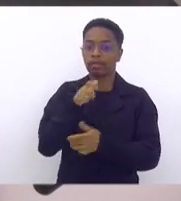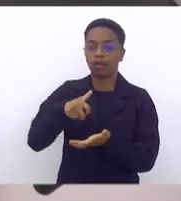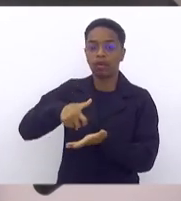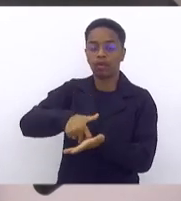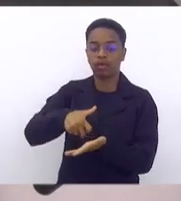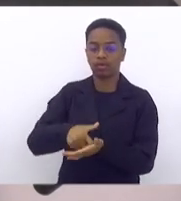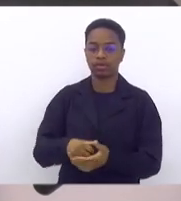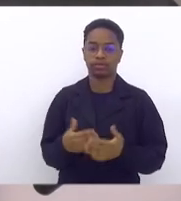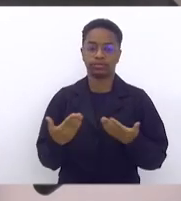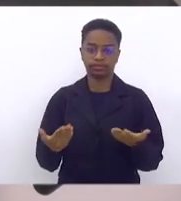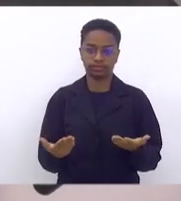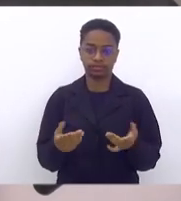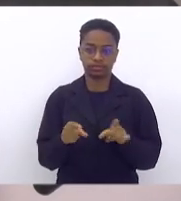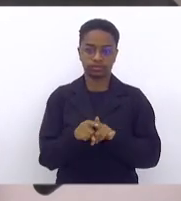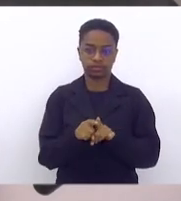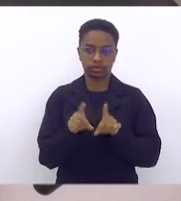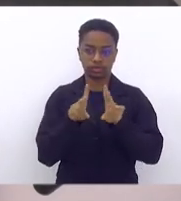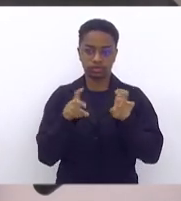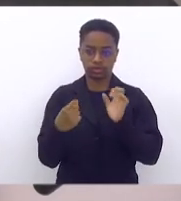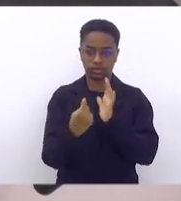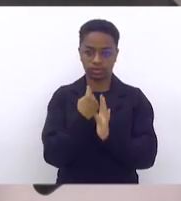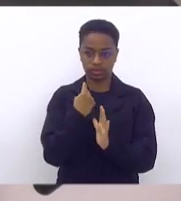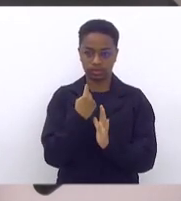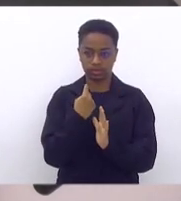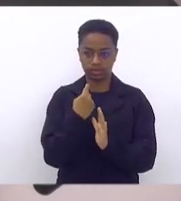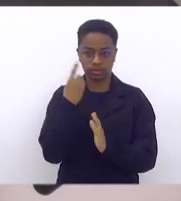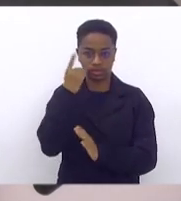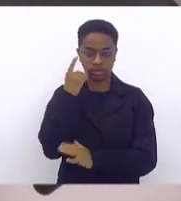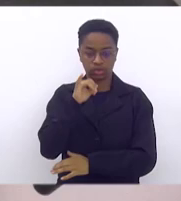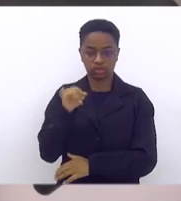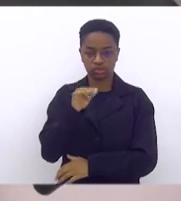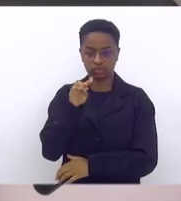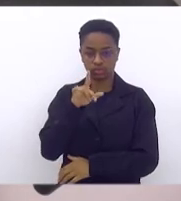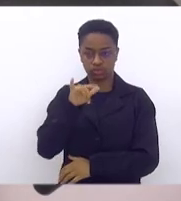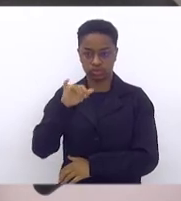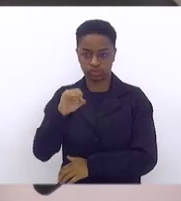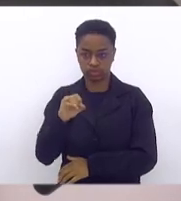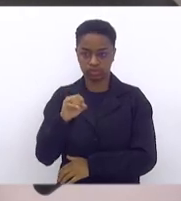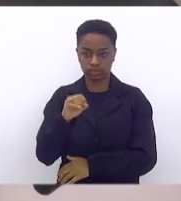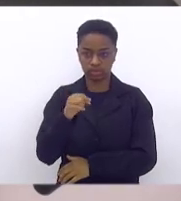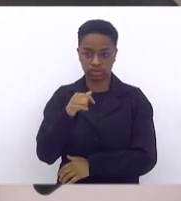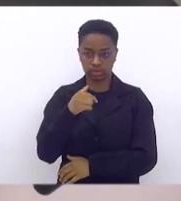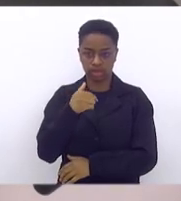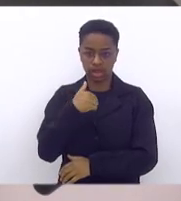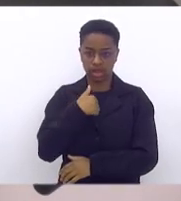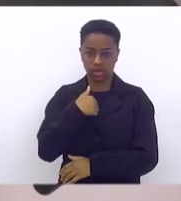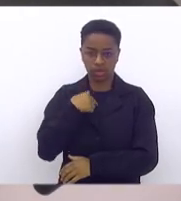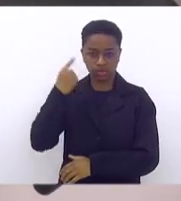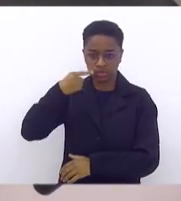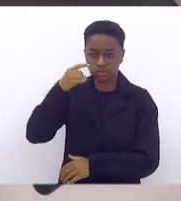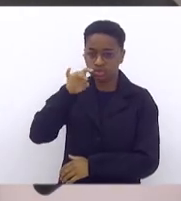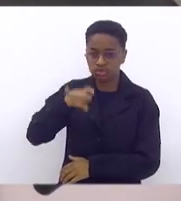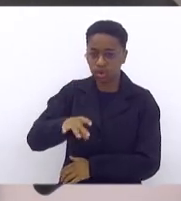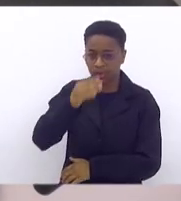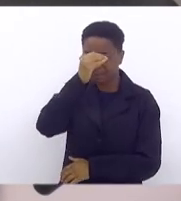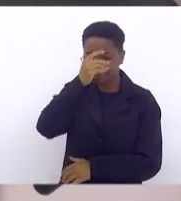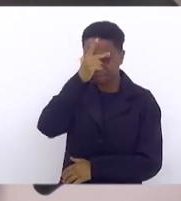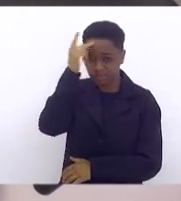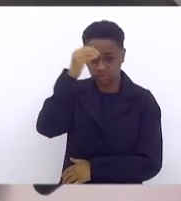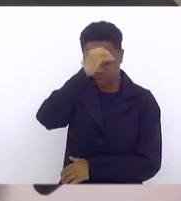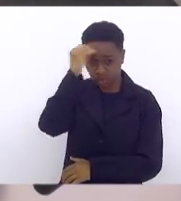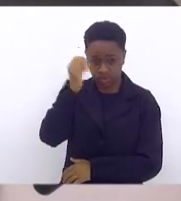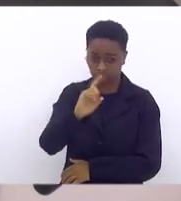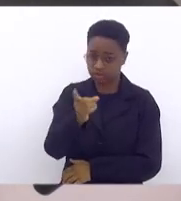Sobre a sua pergunta, deputado Júlio Rocha, eu não advogo só para pessoas inocentes, tá? Fato é